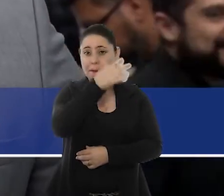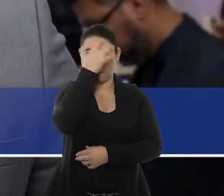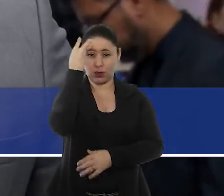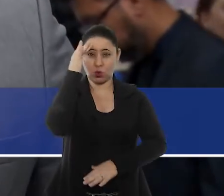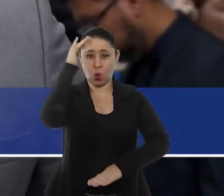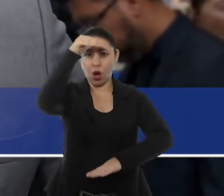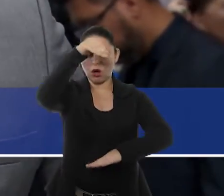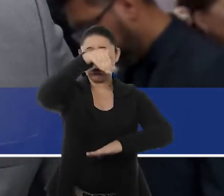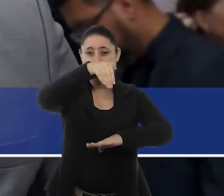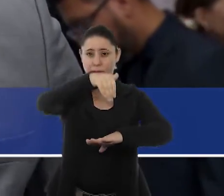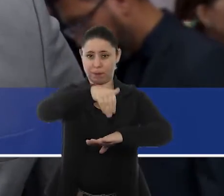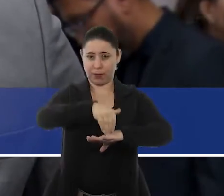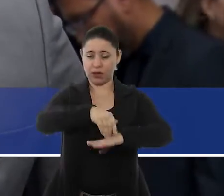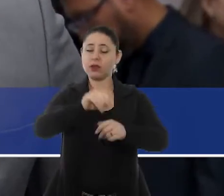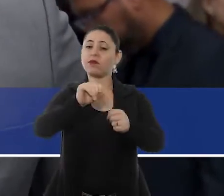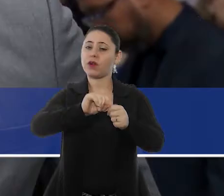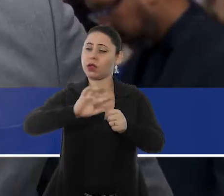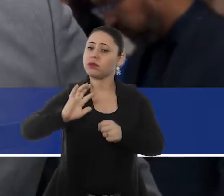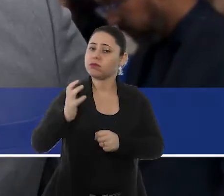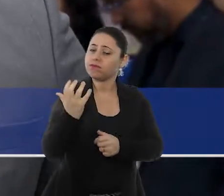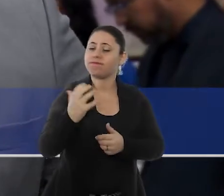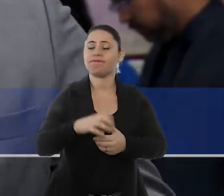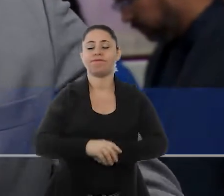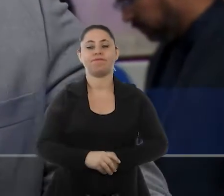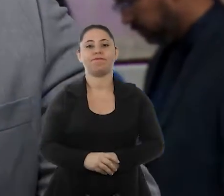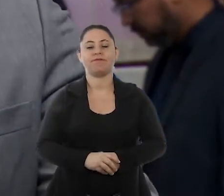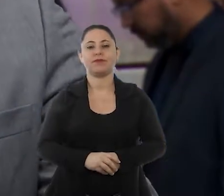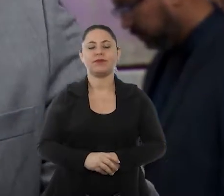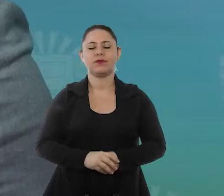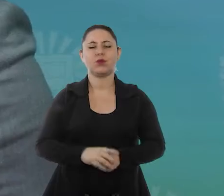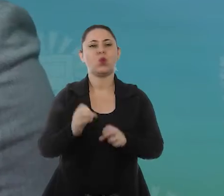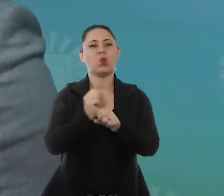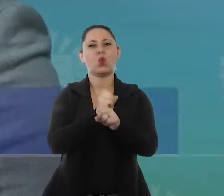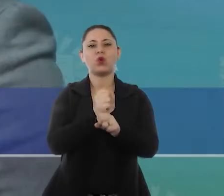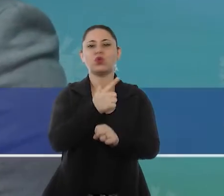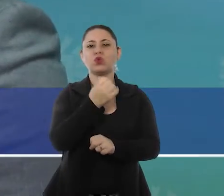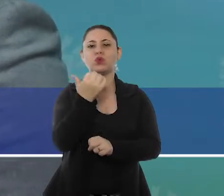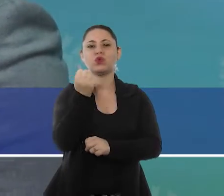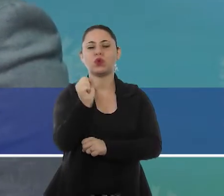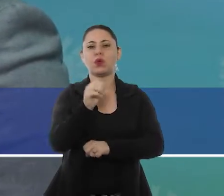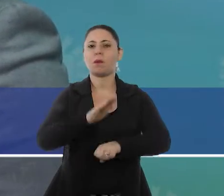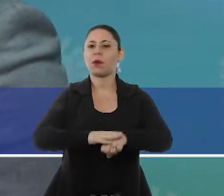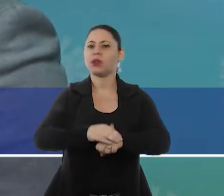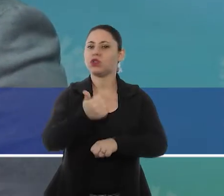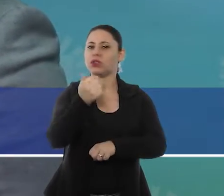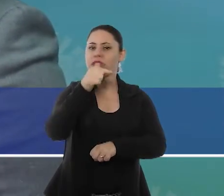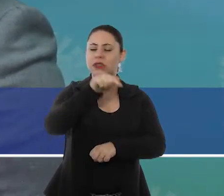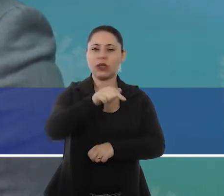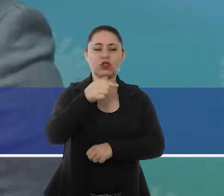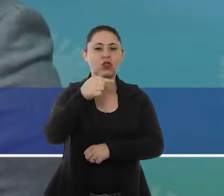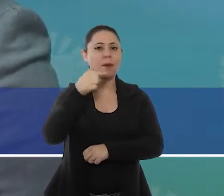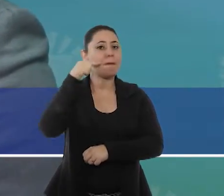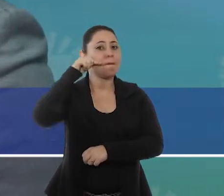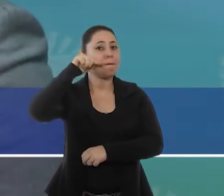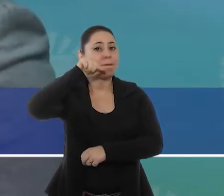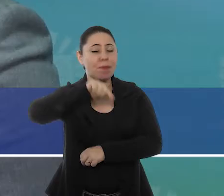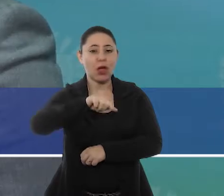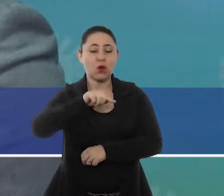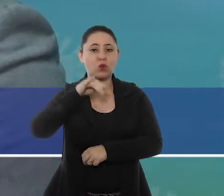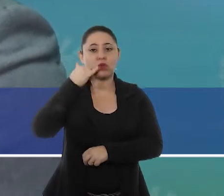de R$ 348 aos infratores. Em 2018, foram mais de 17